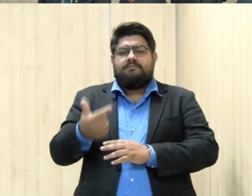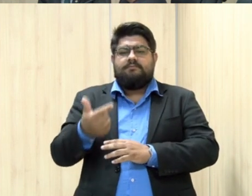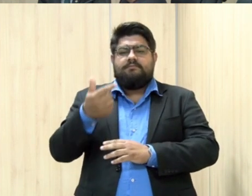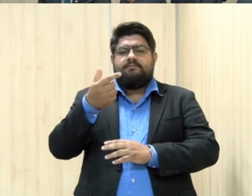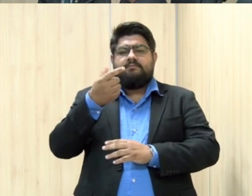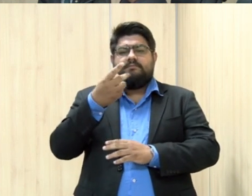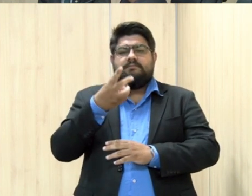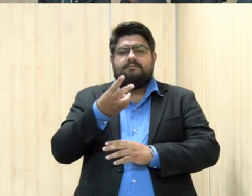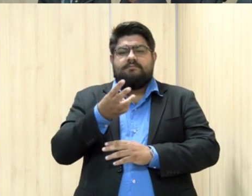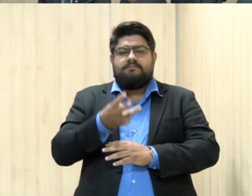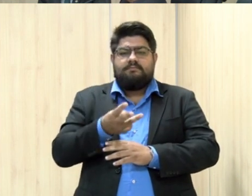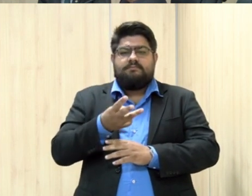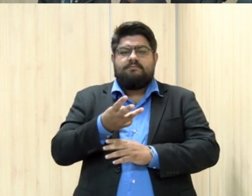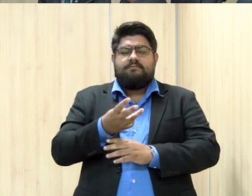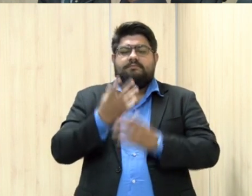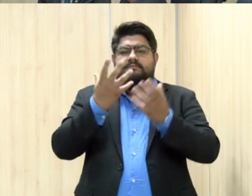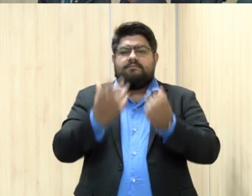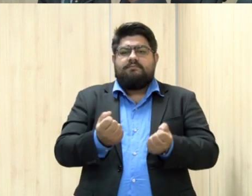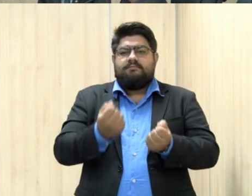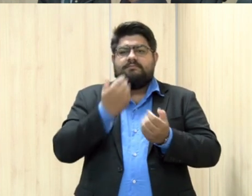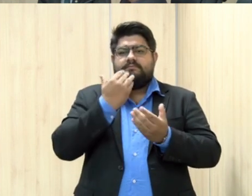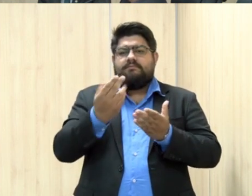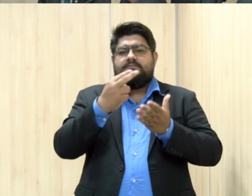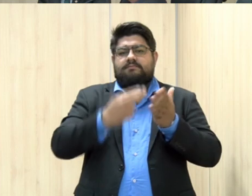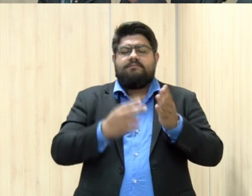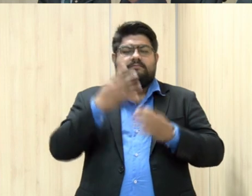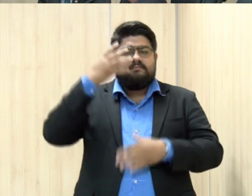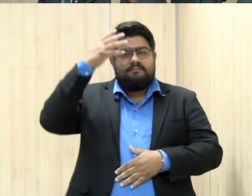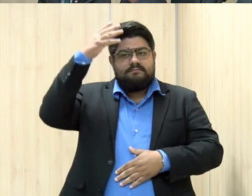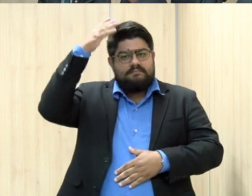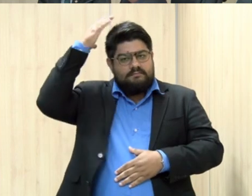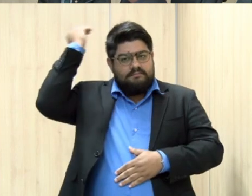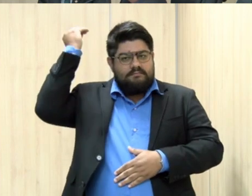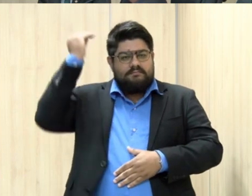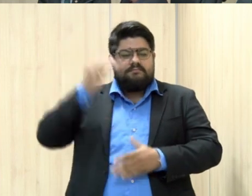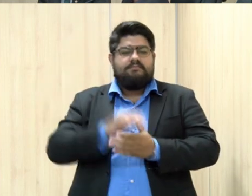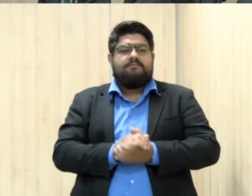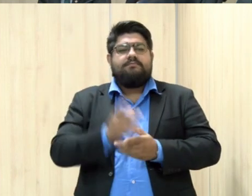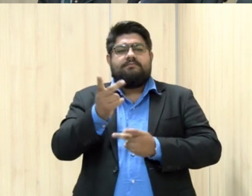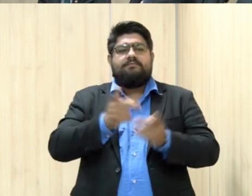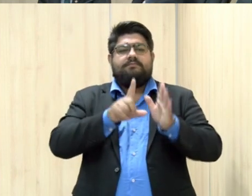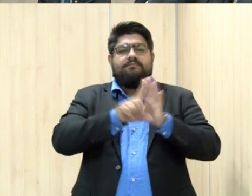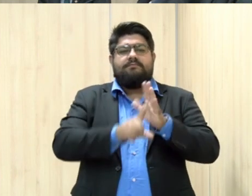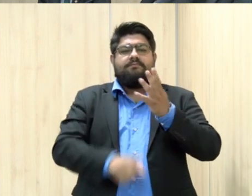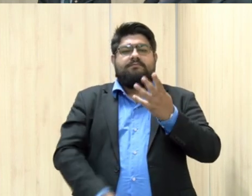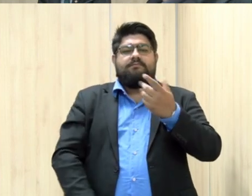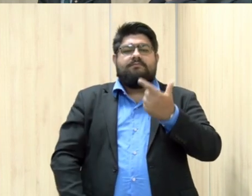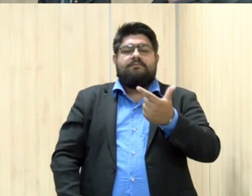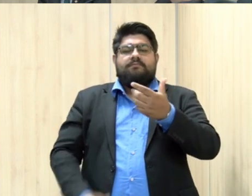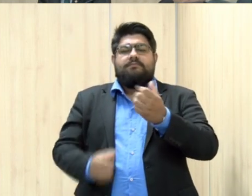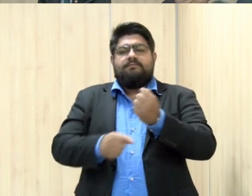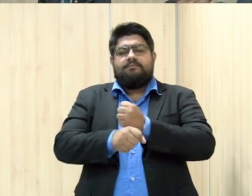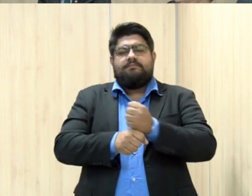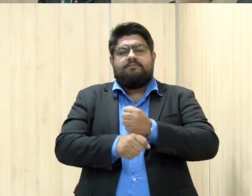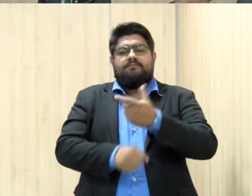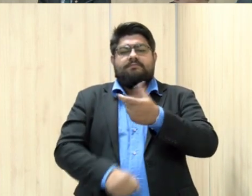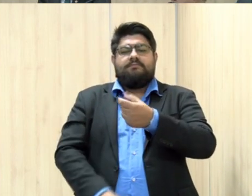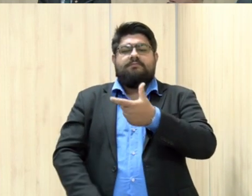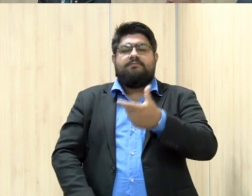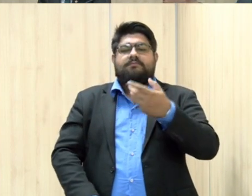23 pedido de vista concedido ao Deputado Rodrigo Camargo projeto de lei número 42 de